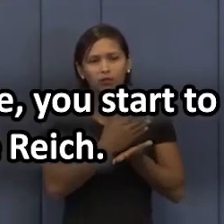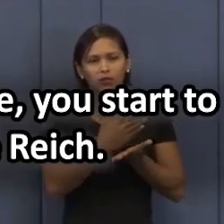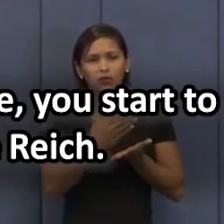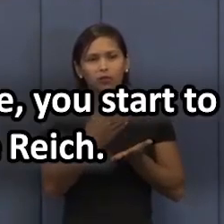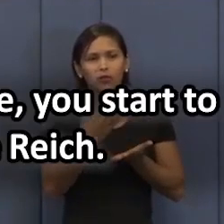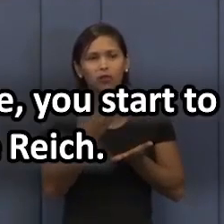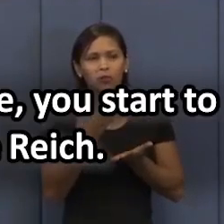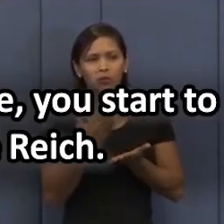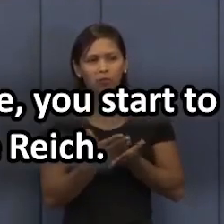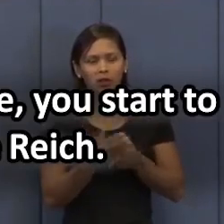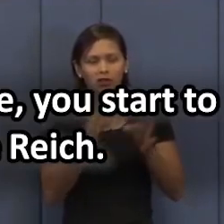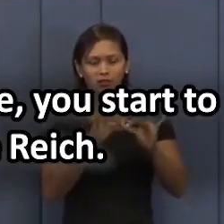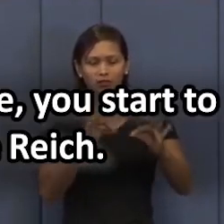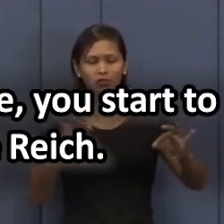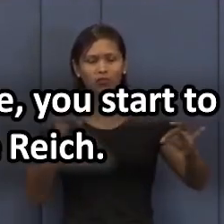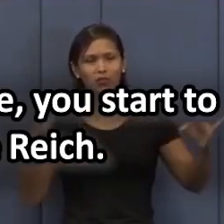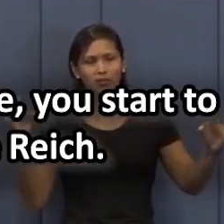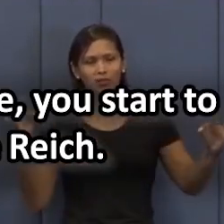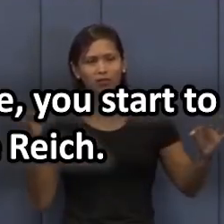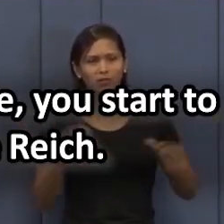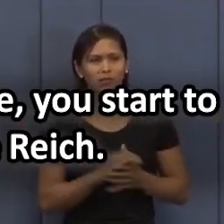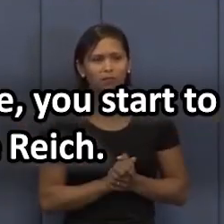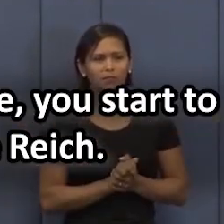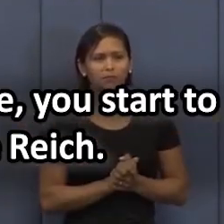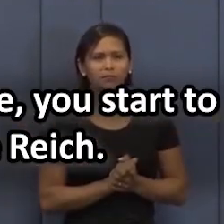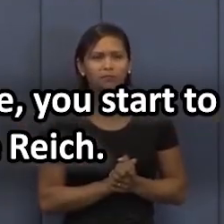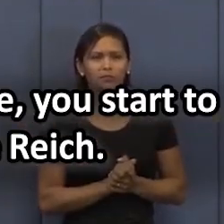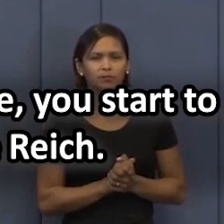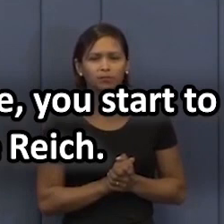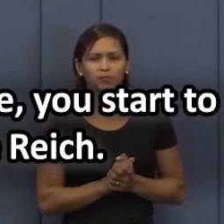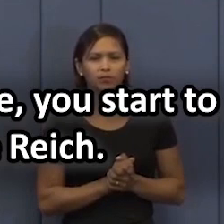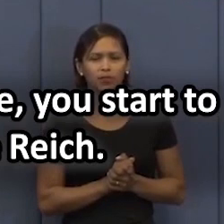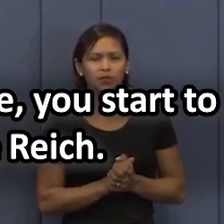Quando você começa, de certa forma, a espremer ou esticar essa corda,